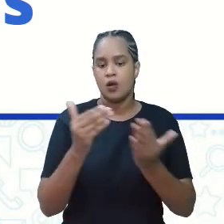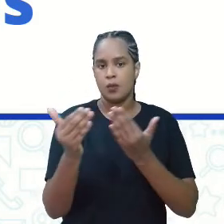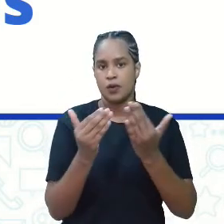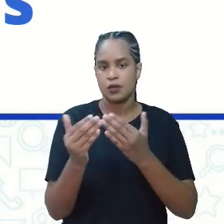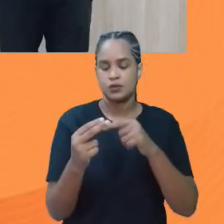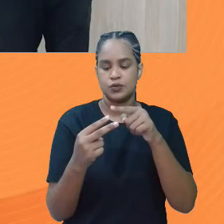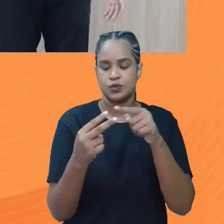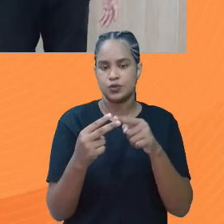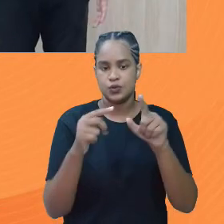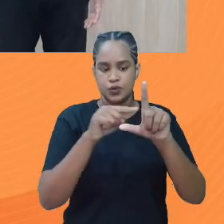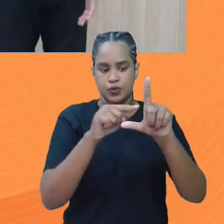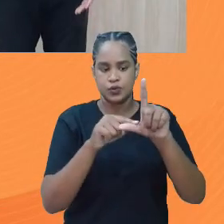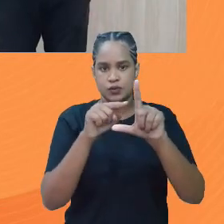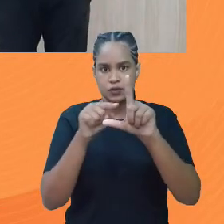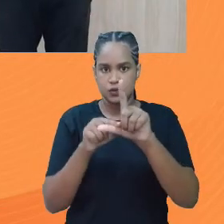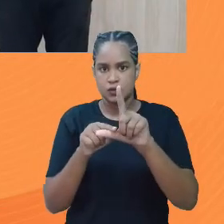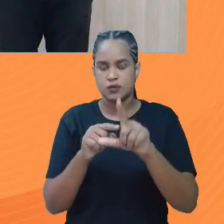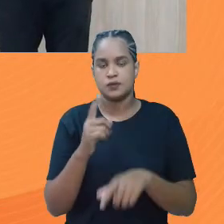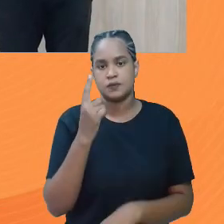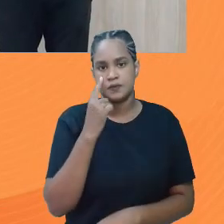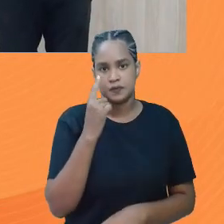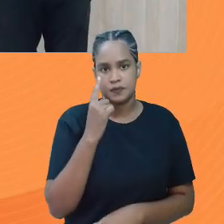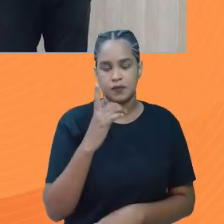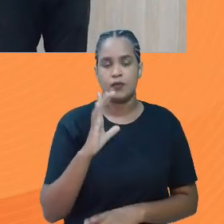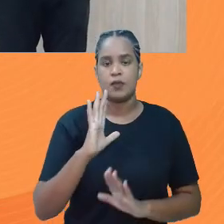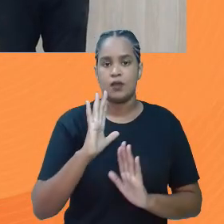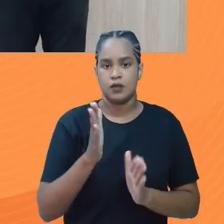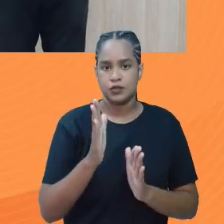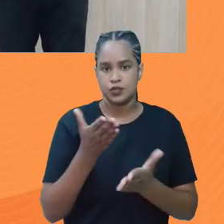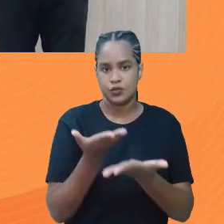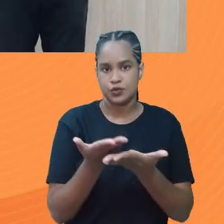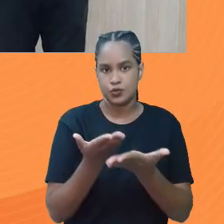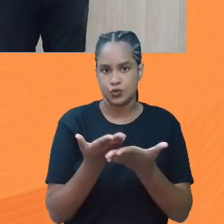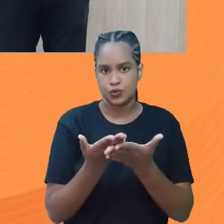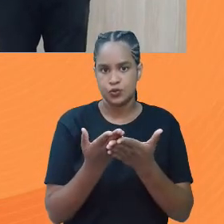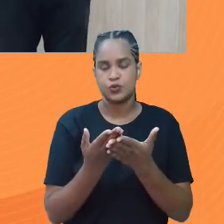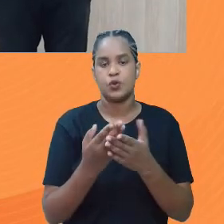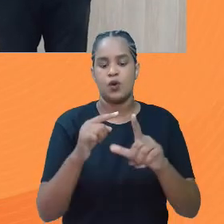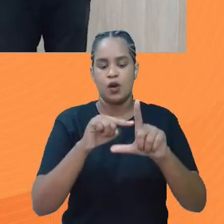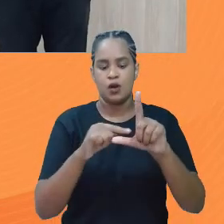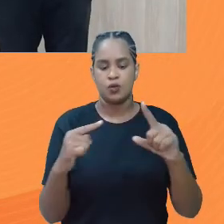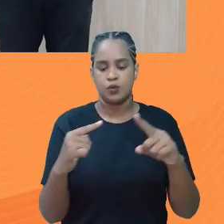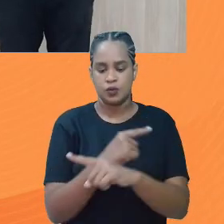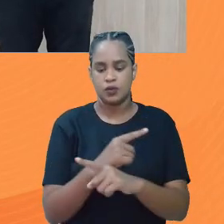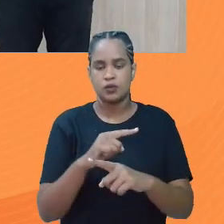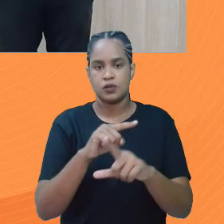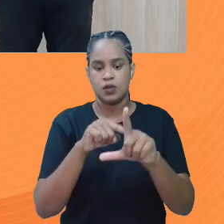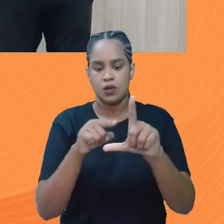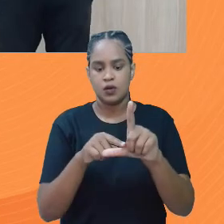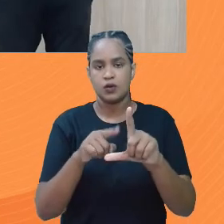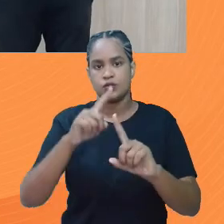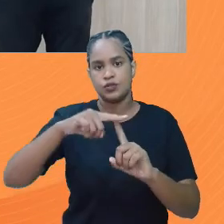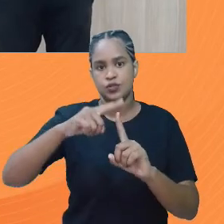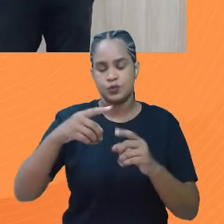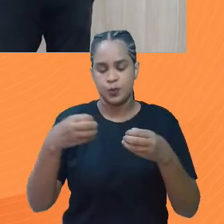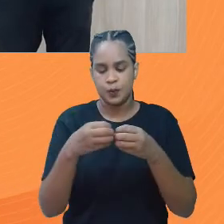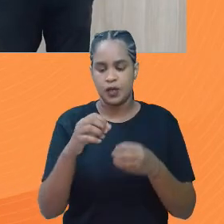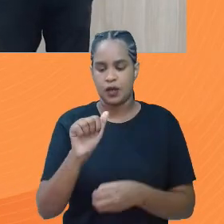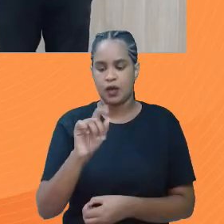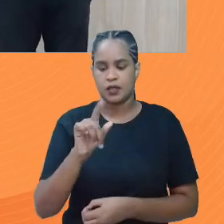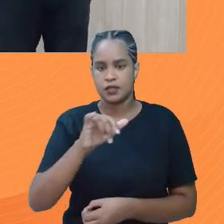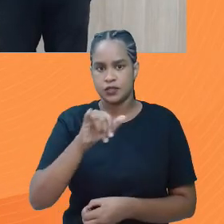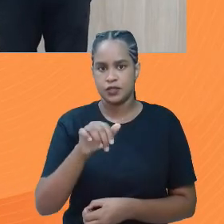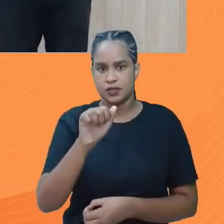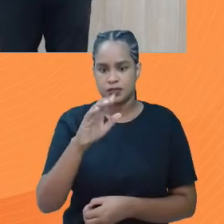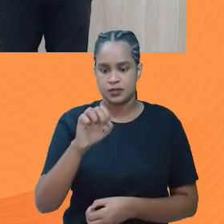que a gente acabou de ver aqui, tá bom? A gente viu aí os ângulos opostos pelo vértice e os ângulos adjacentes. A pergunta é a